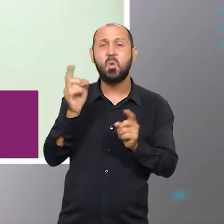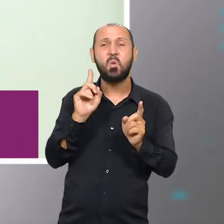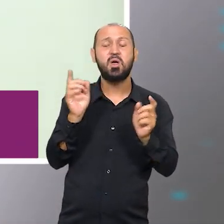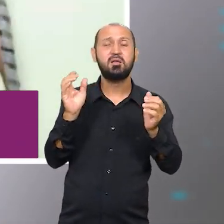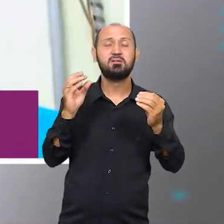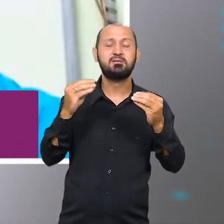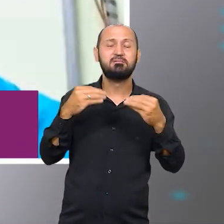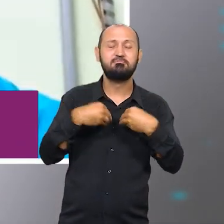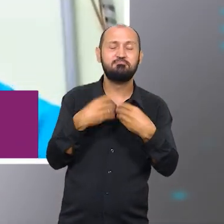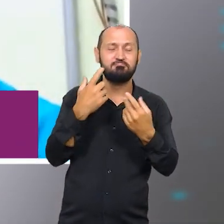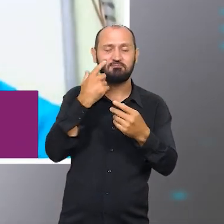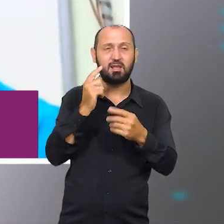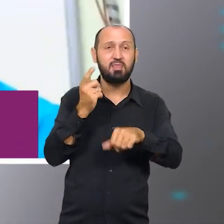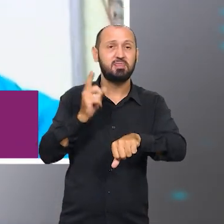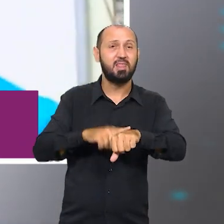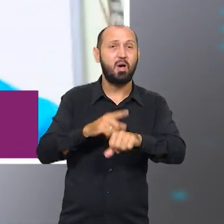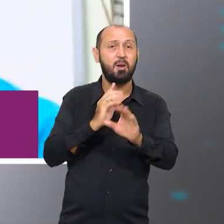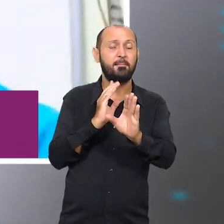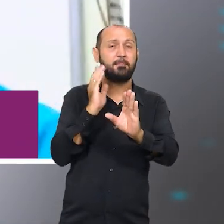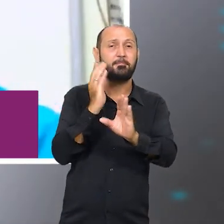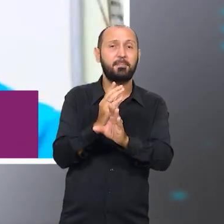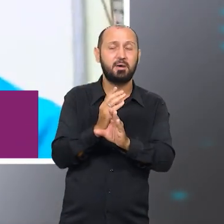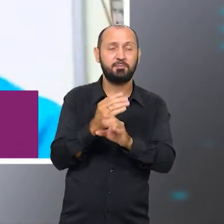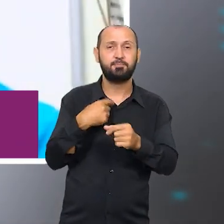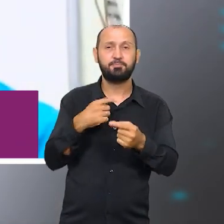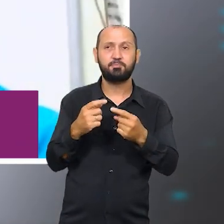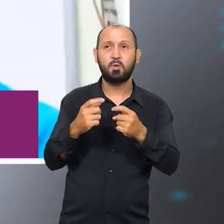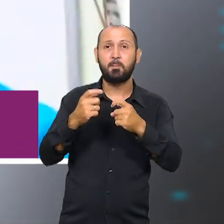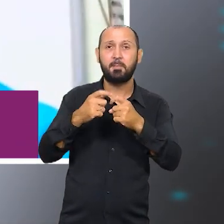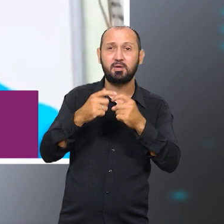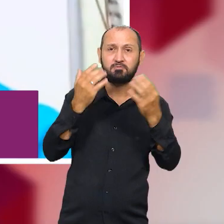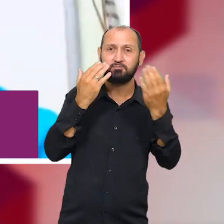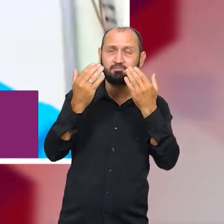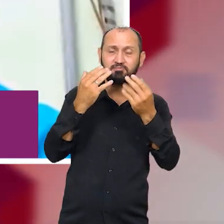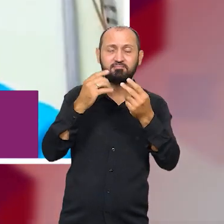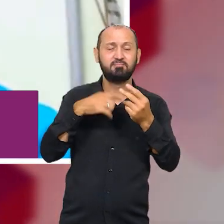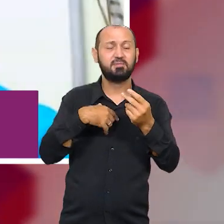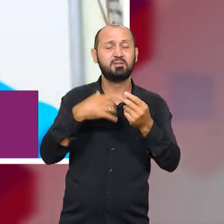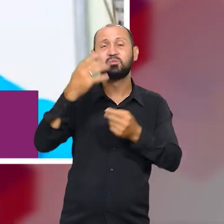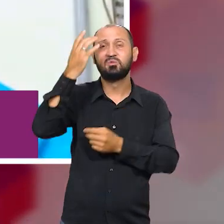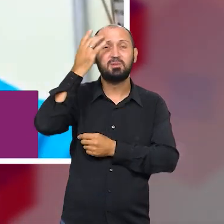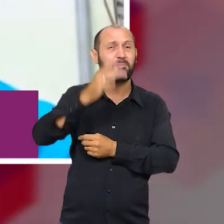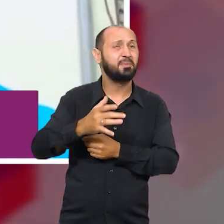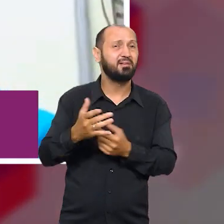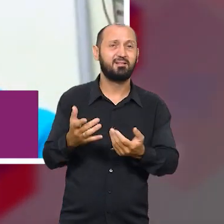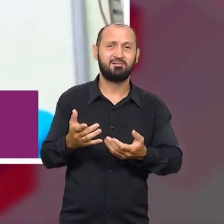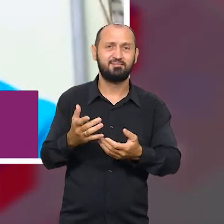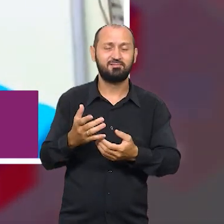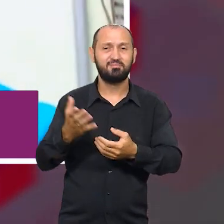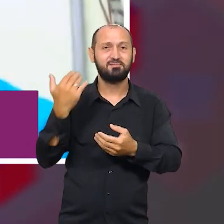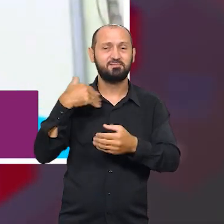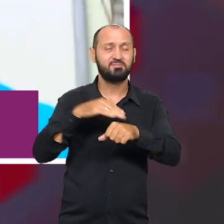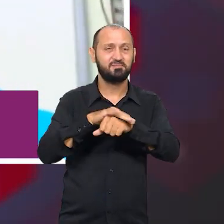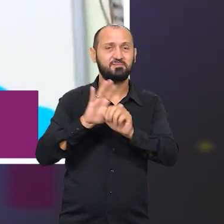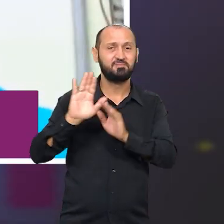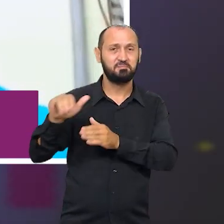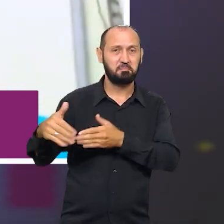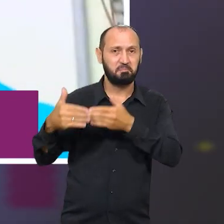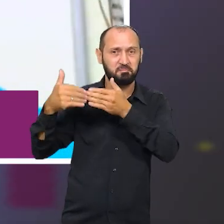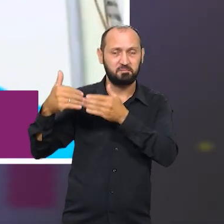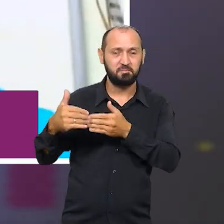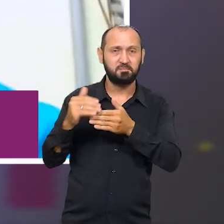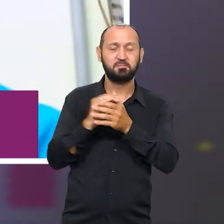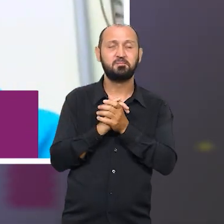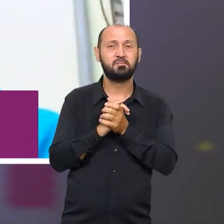não conhecia, não conseguia já de cara, diagnosticar os psiquiatras, os psicólogos. E a gente estava falando também